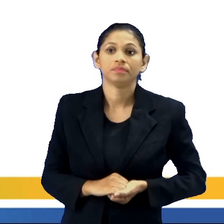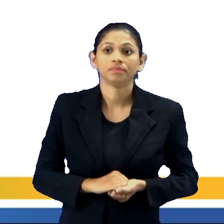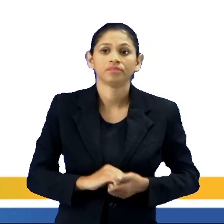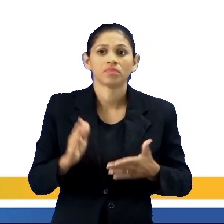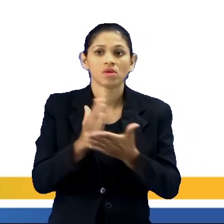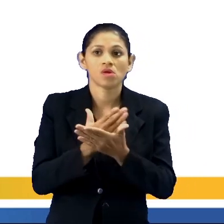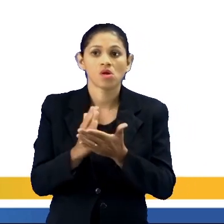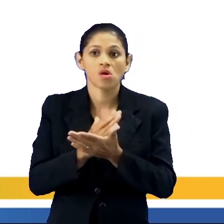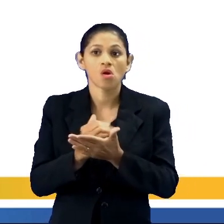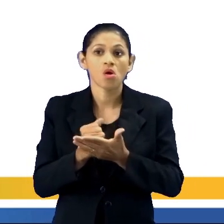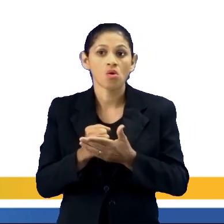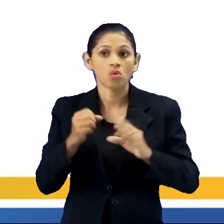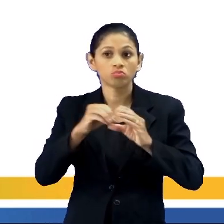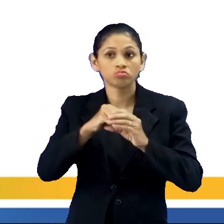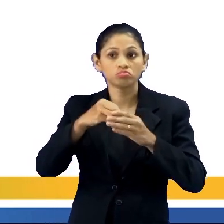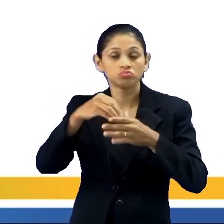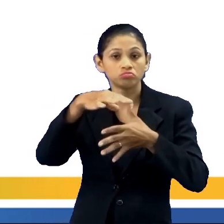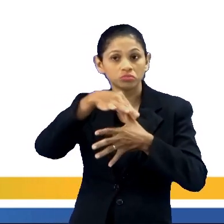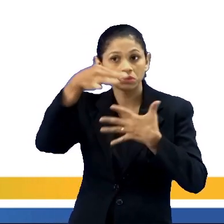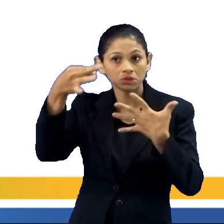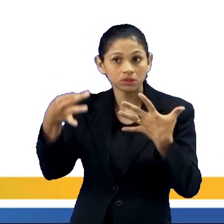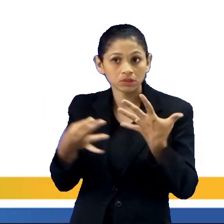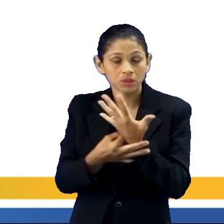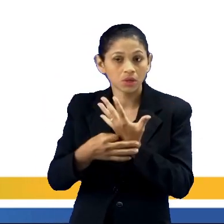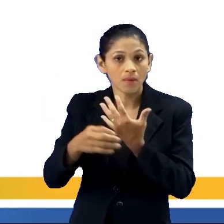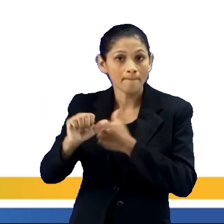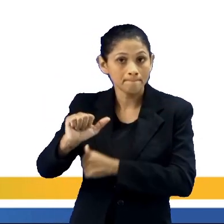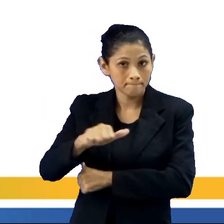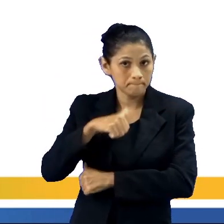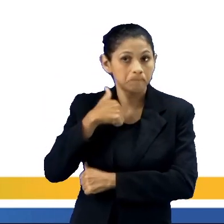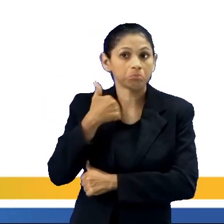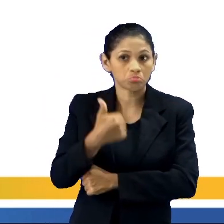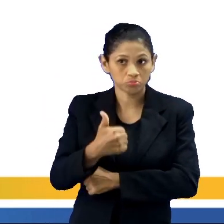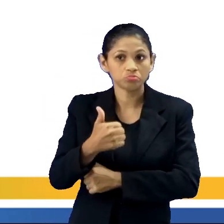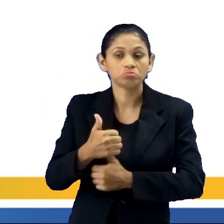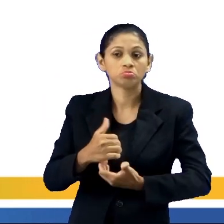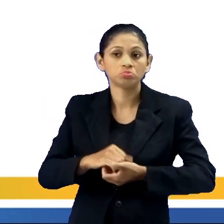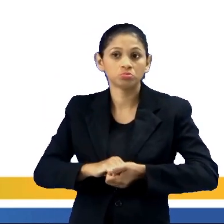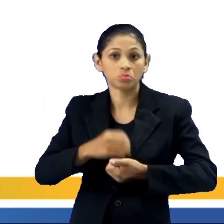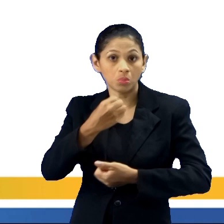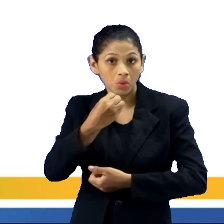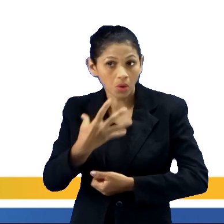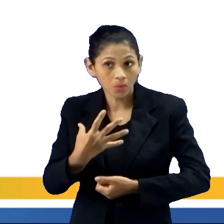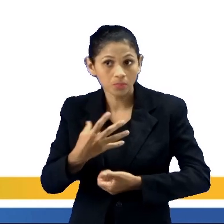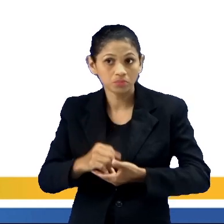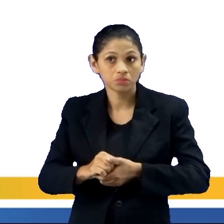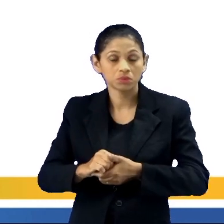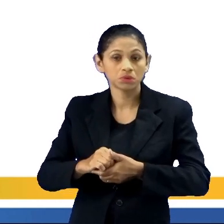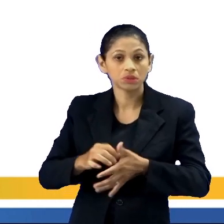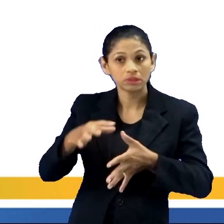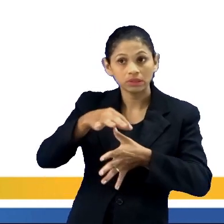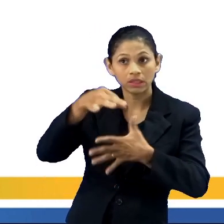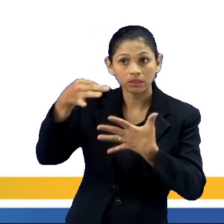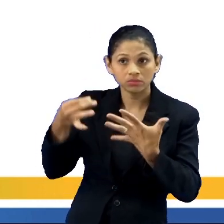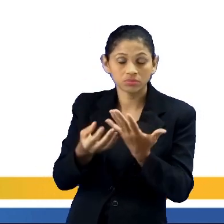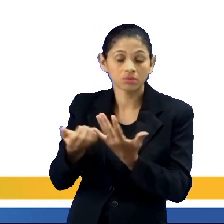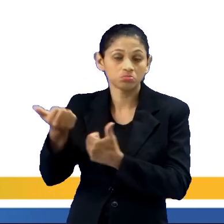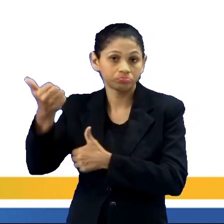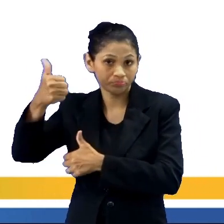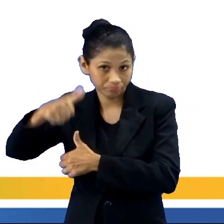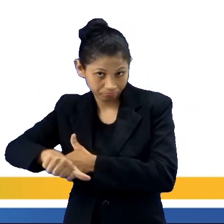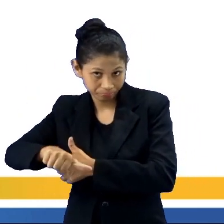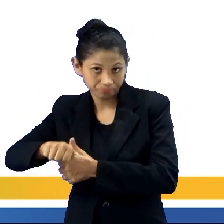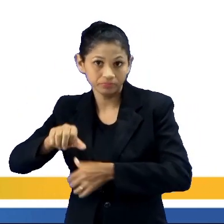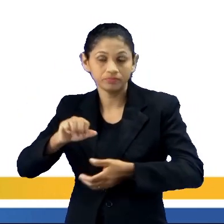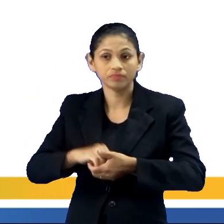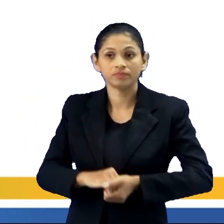aspectos positivos e aspectos negativos que estão associados a essa questão da reforma agrária. Então vamos